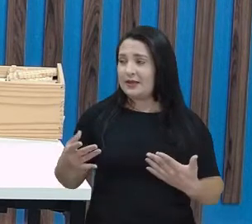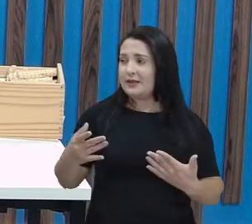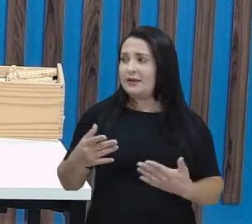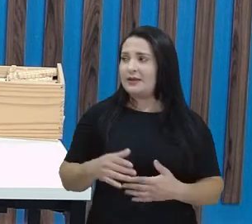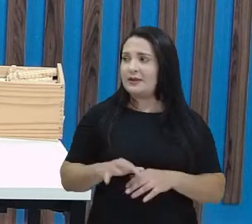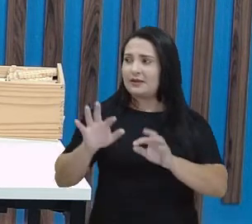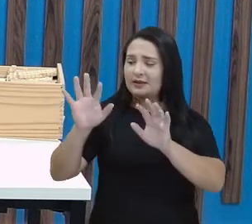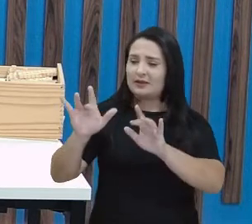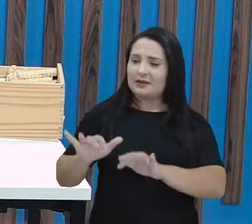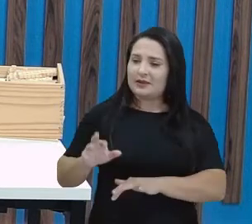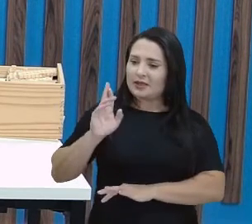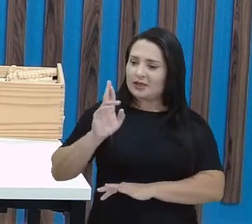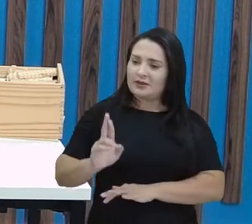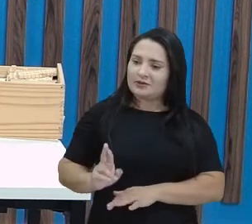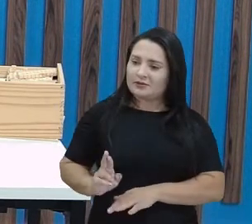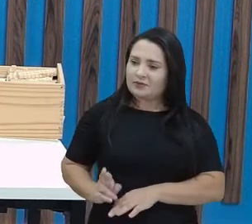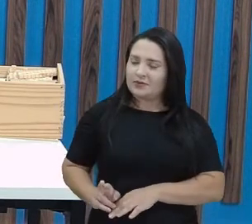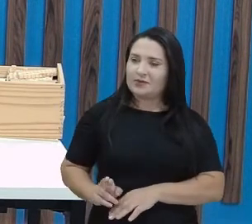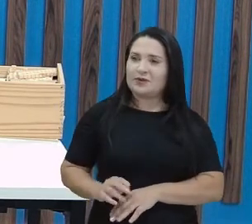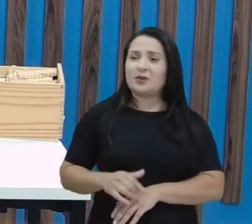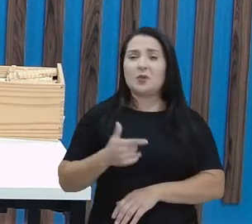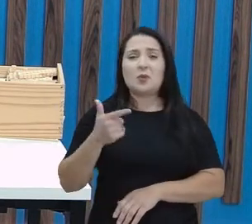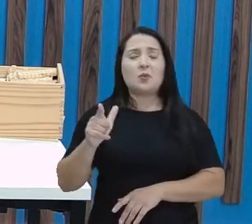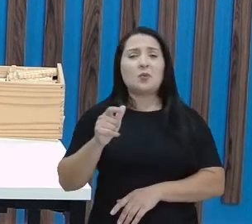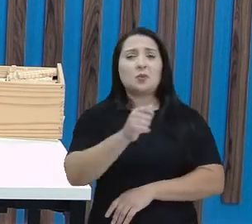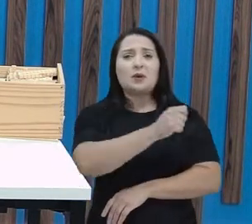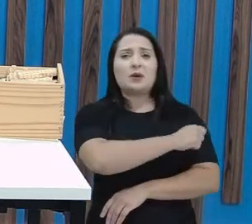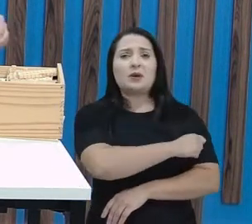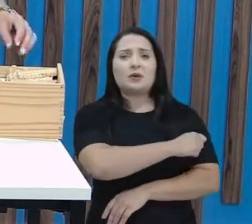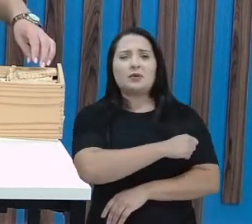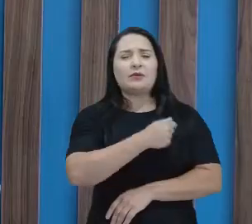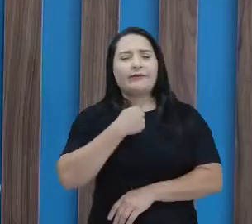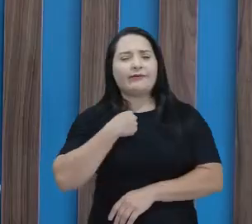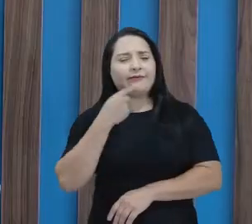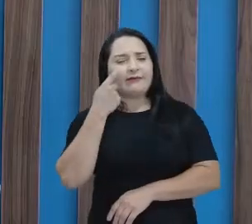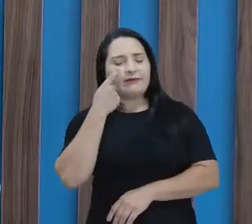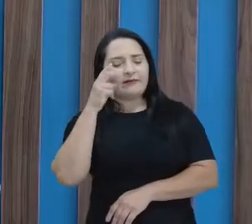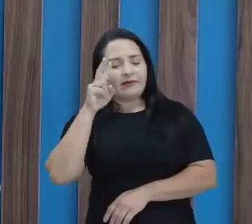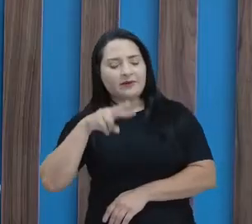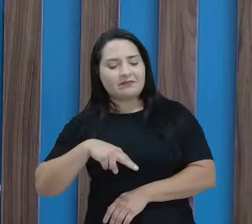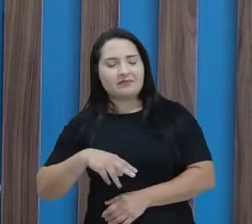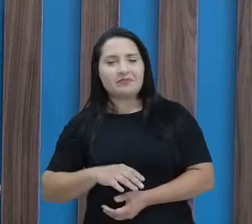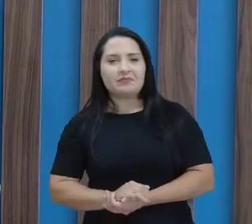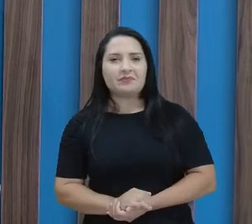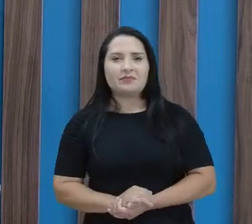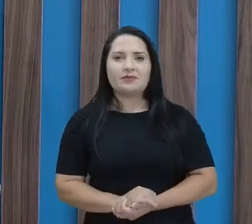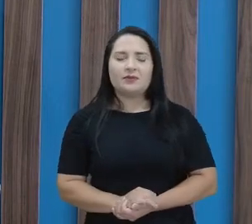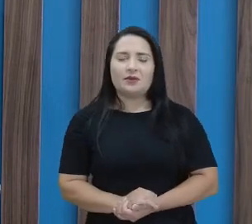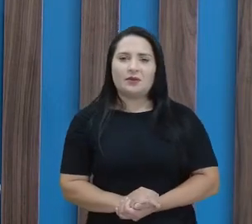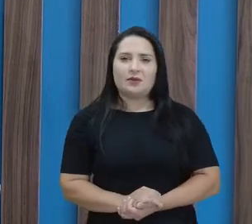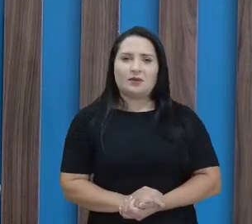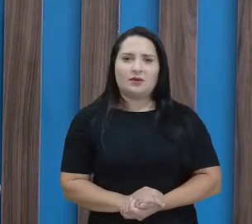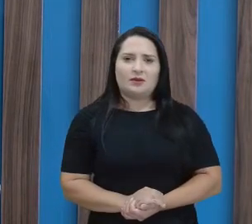falando alguma coisa aí? Esté falou? Alguma outra criança? Deixa eu olhar aqui.